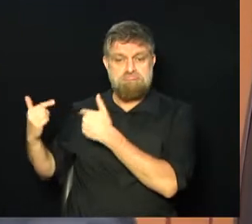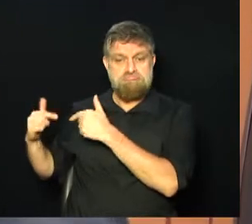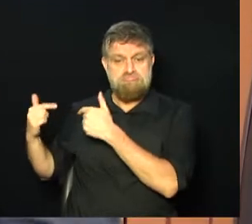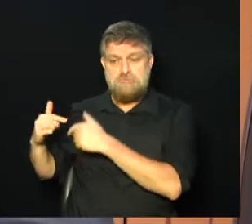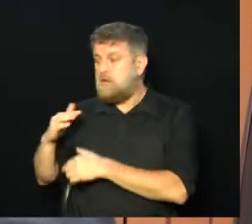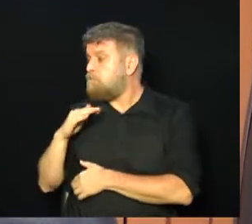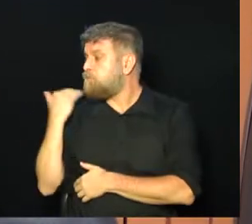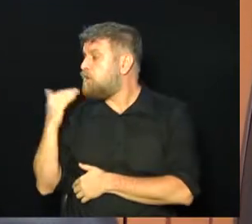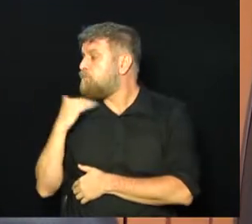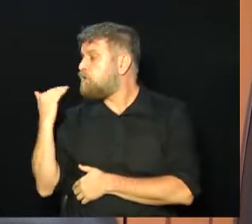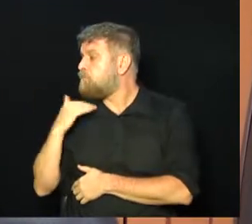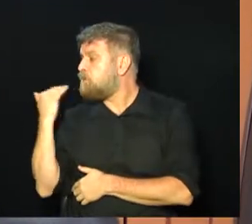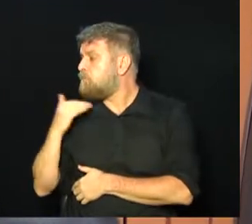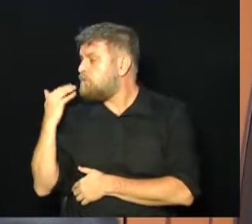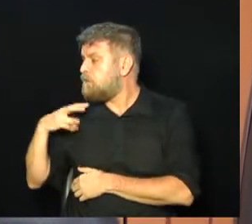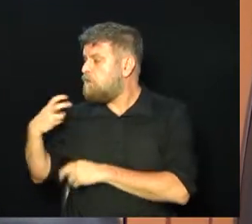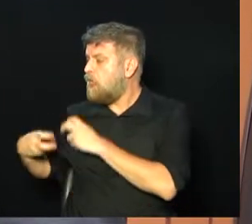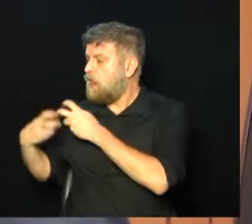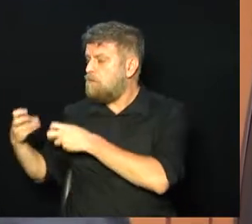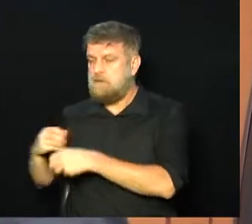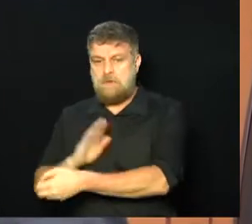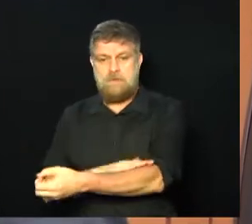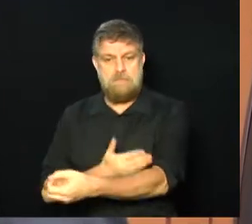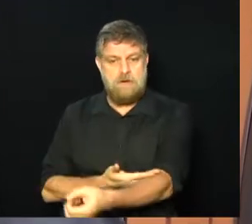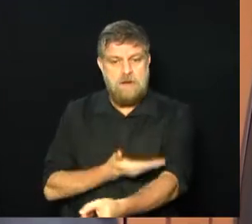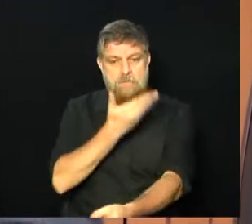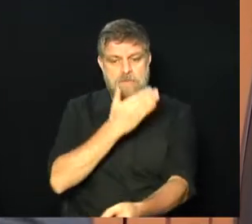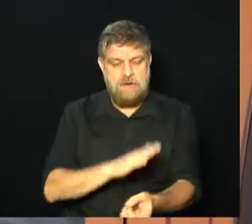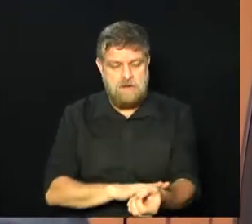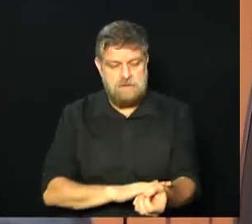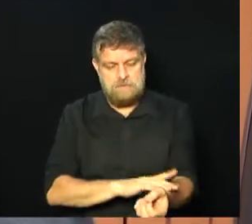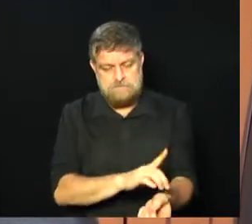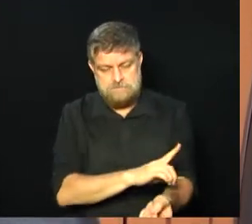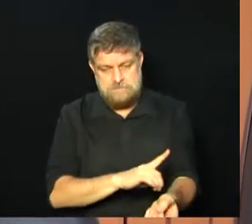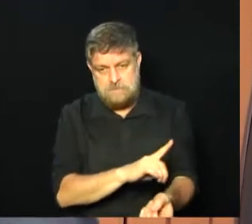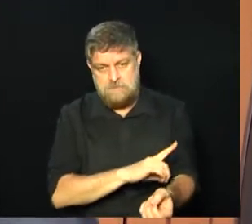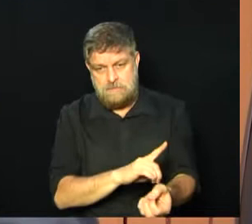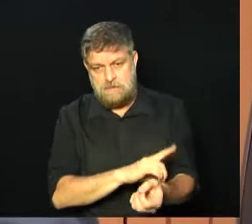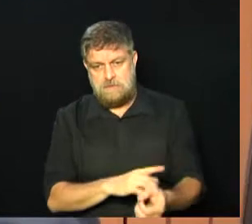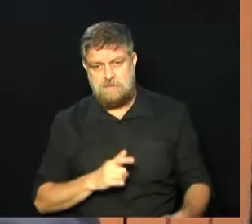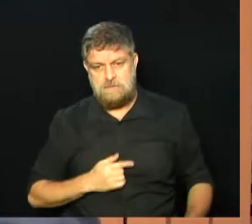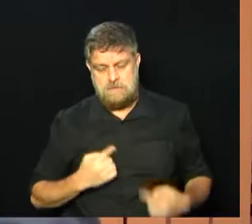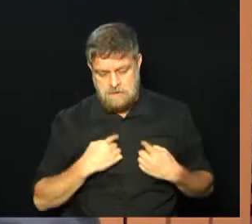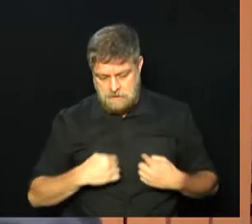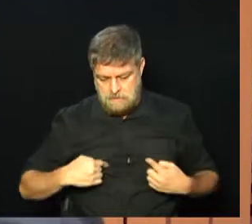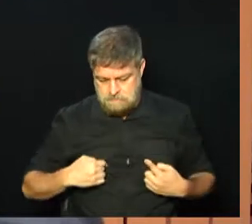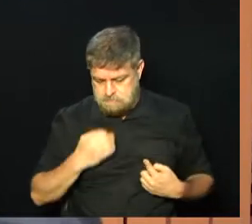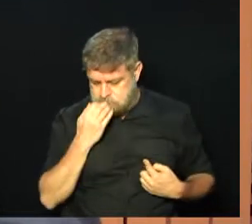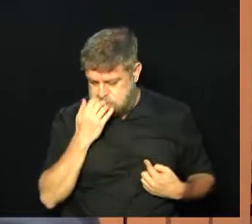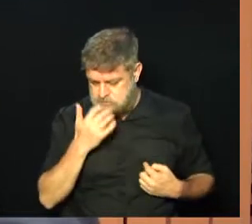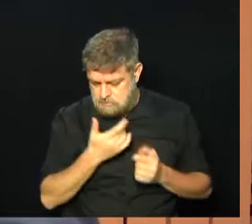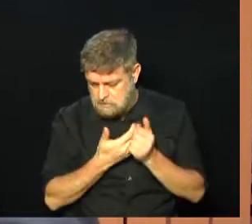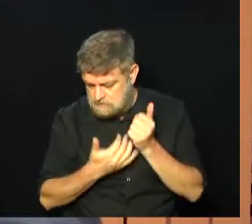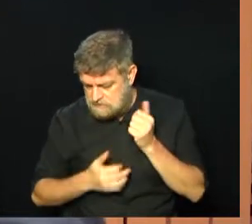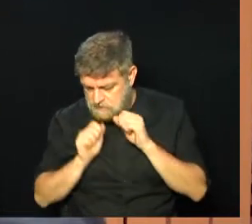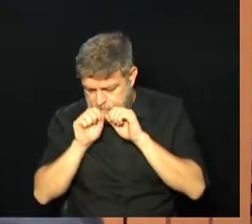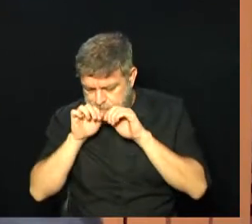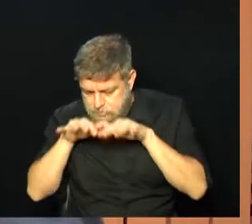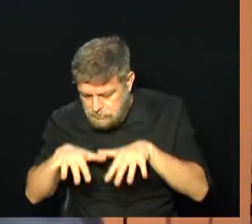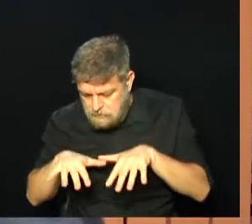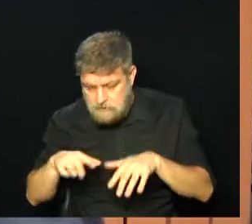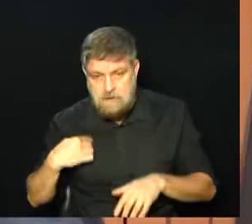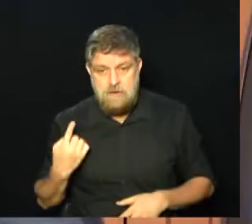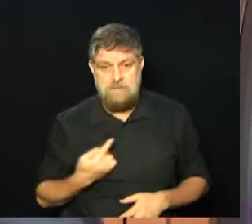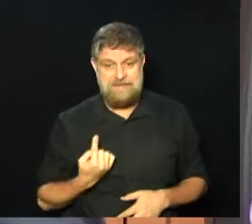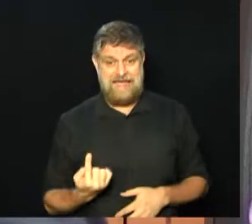morte no passado, um quadro de hipertensão, um quadro de diabetes, tuberculose, enfim, quantas doenças tivemos